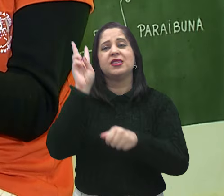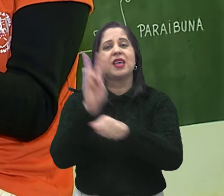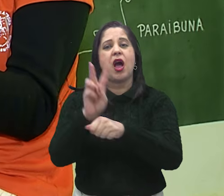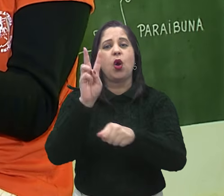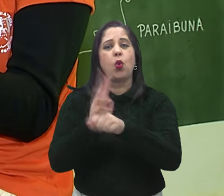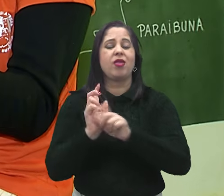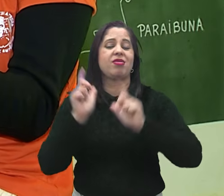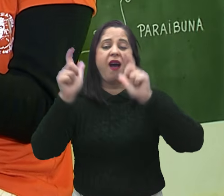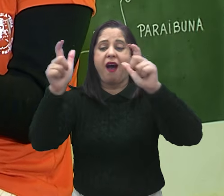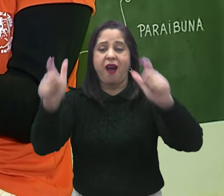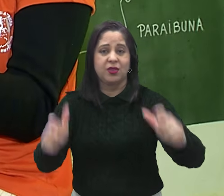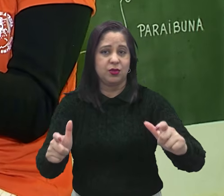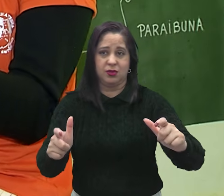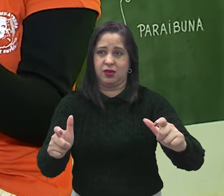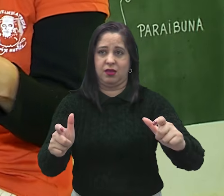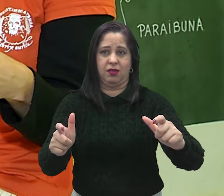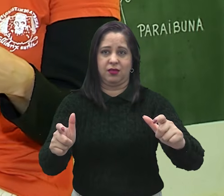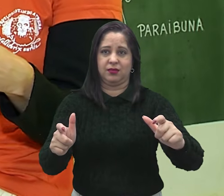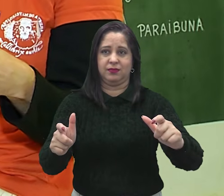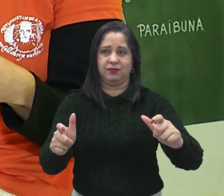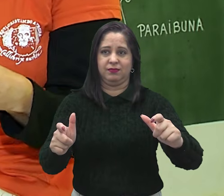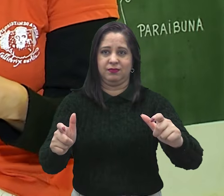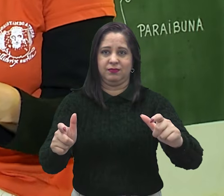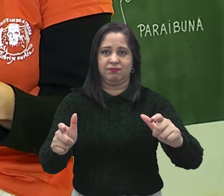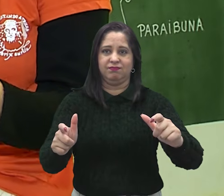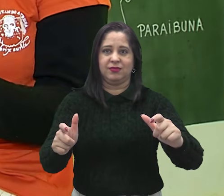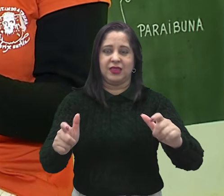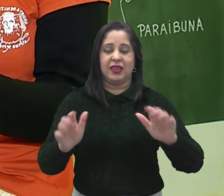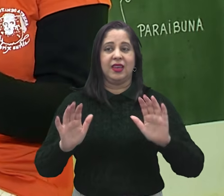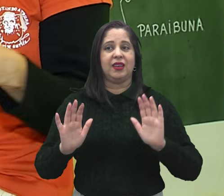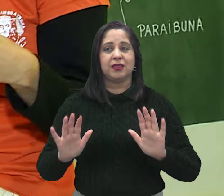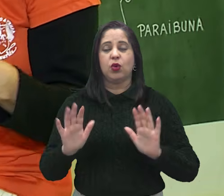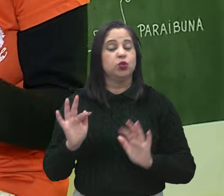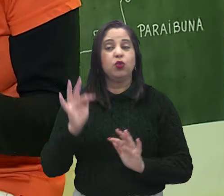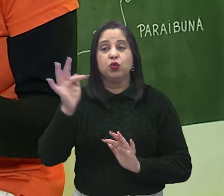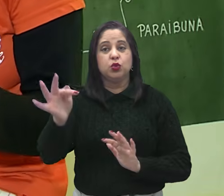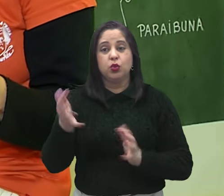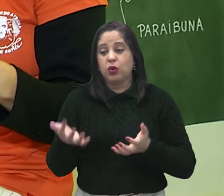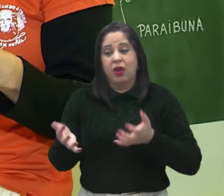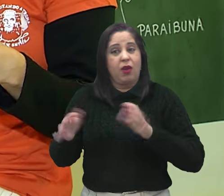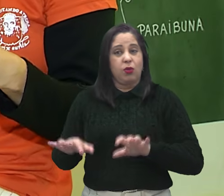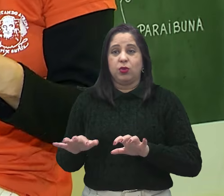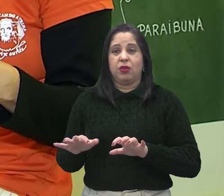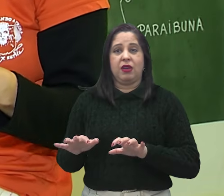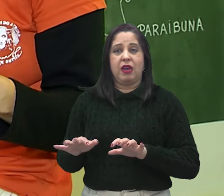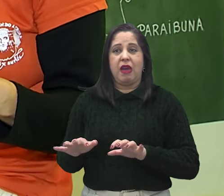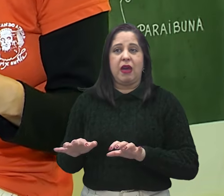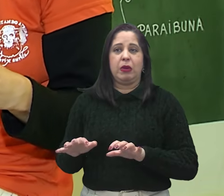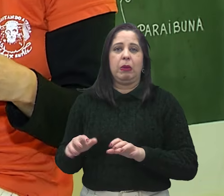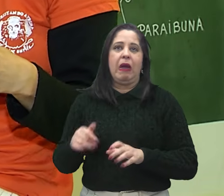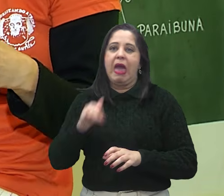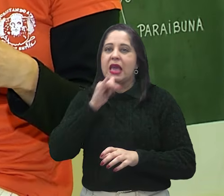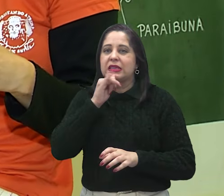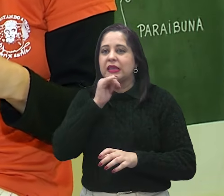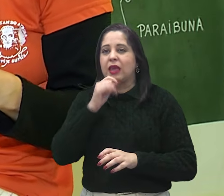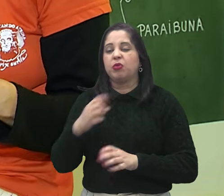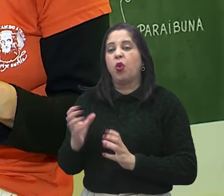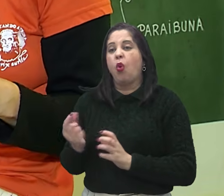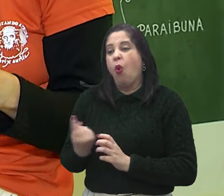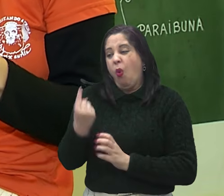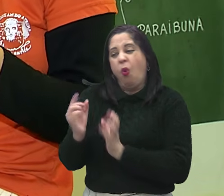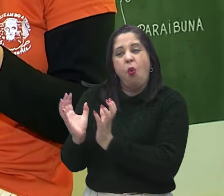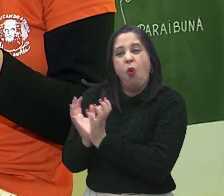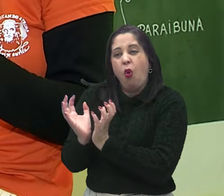necessário haver uma organização que crie ou que faça manutenção ou que